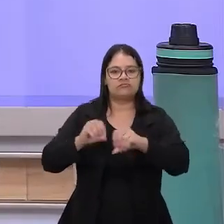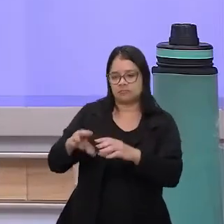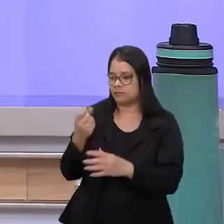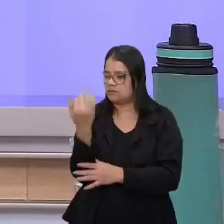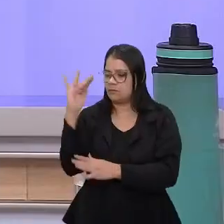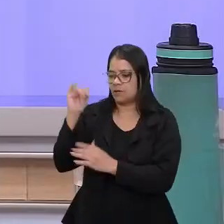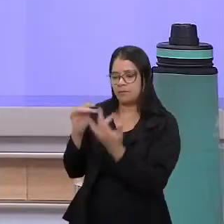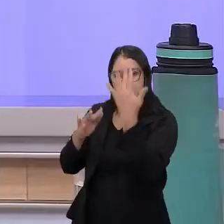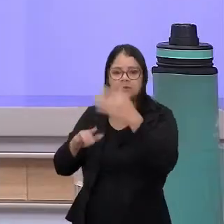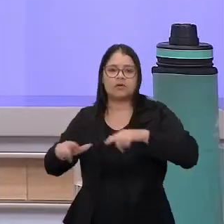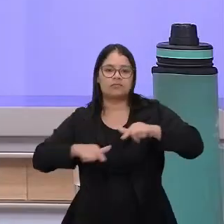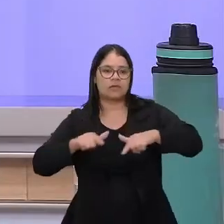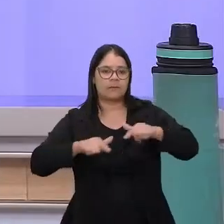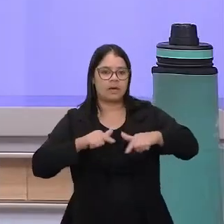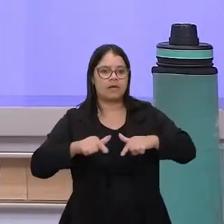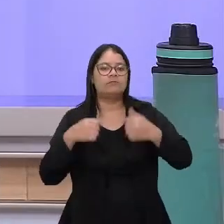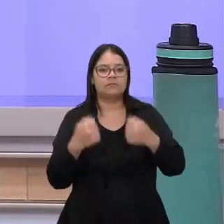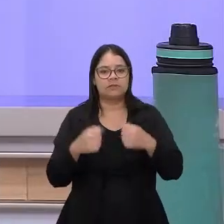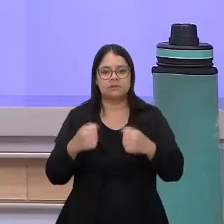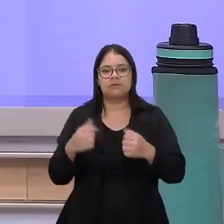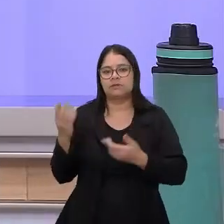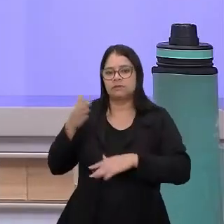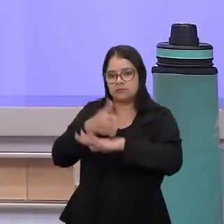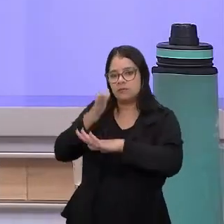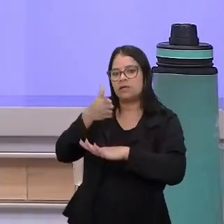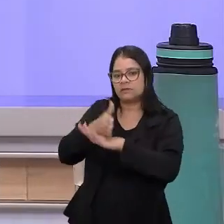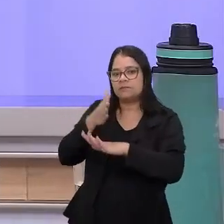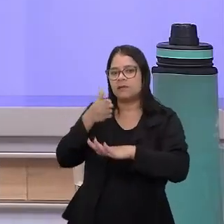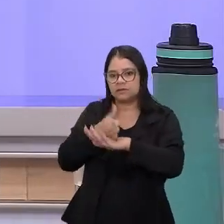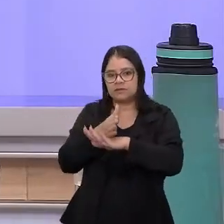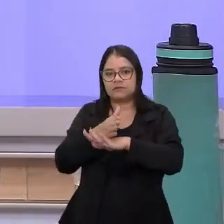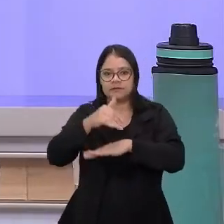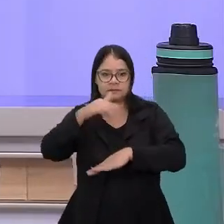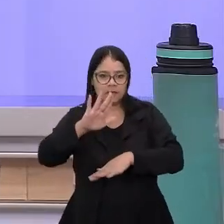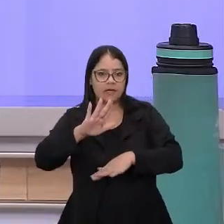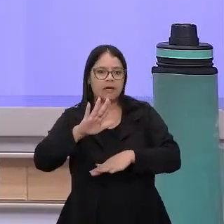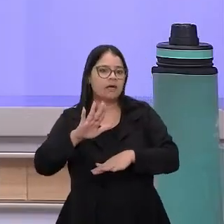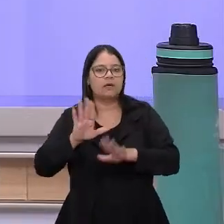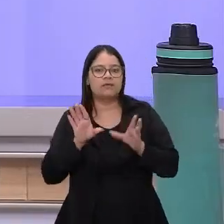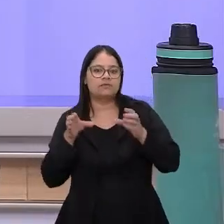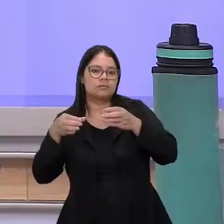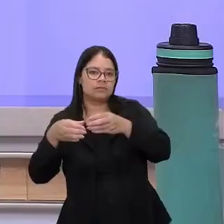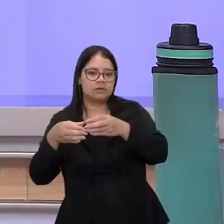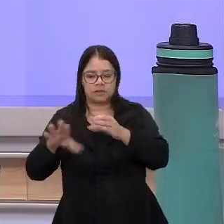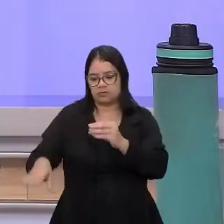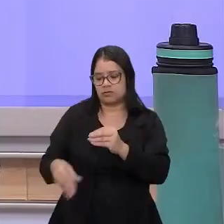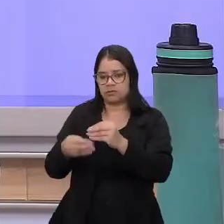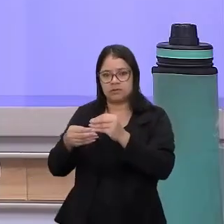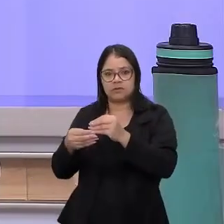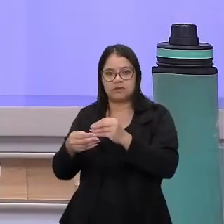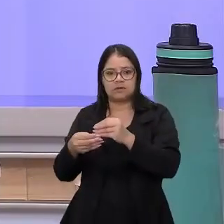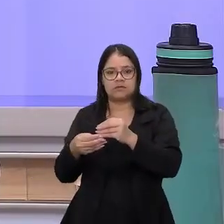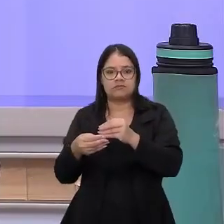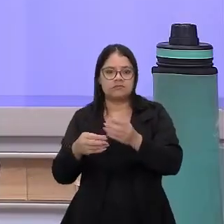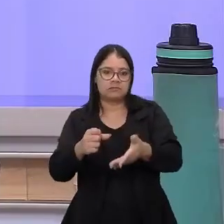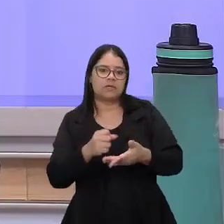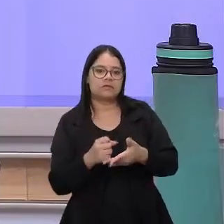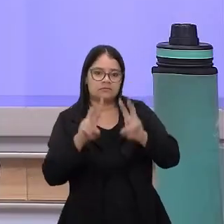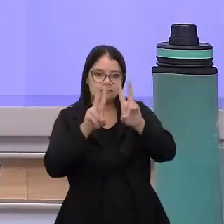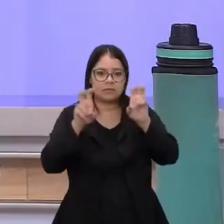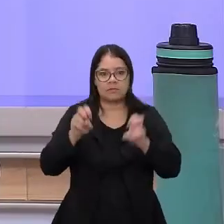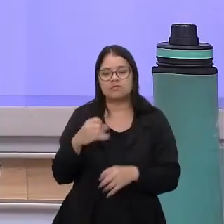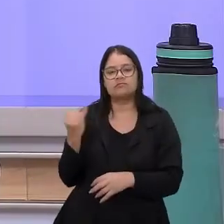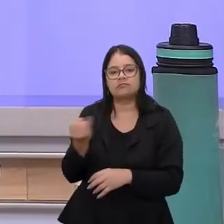ambiental, ela é um trabalho que precisa ser participativo, precisa ter a comunidade inserida, precisa trazer essas